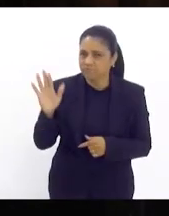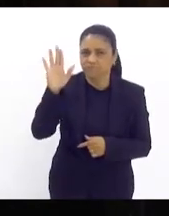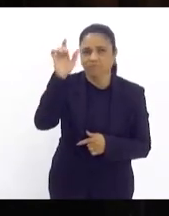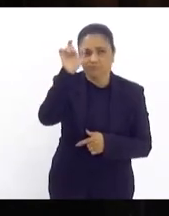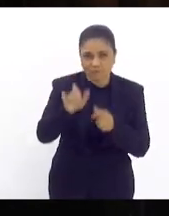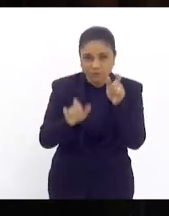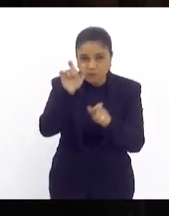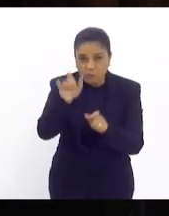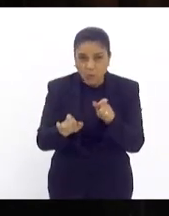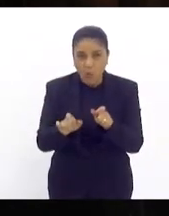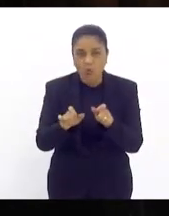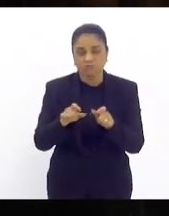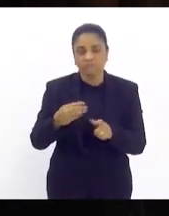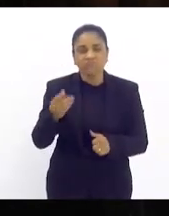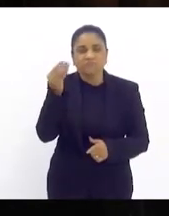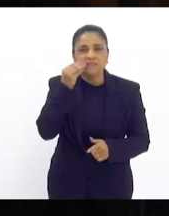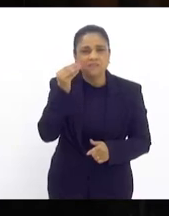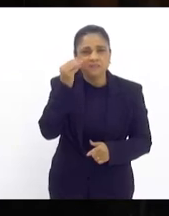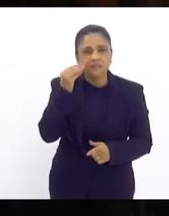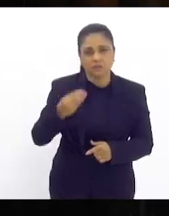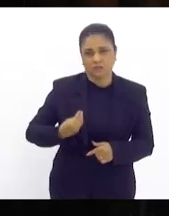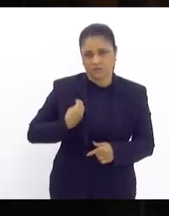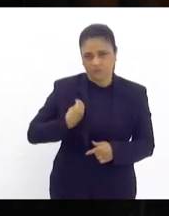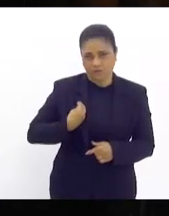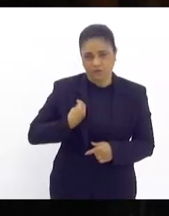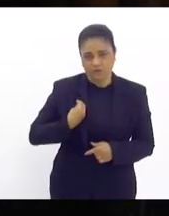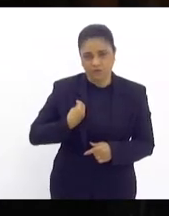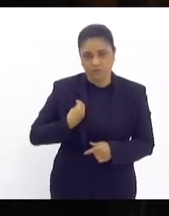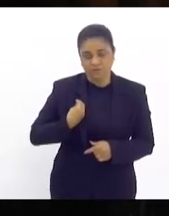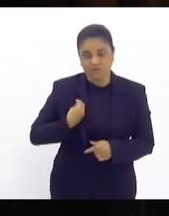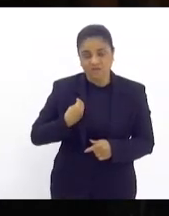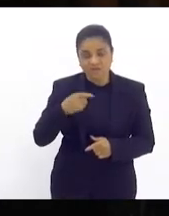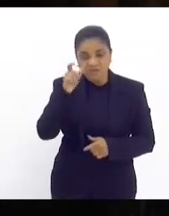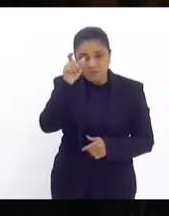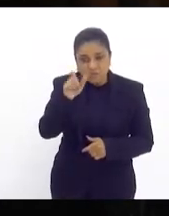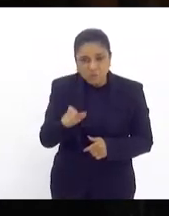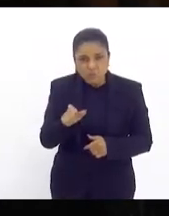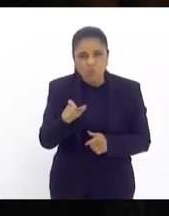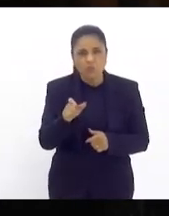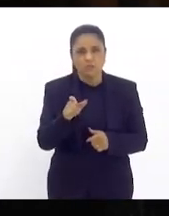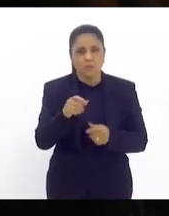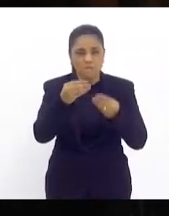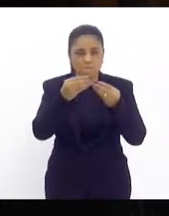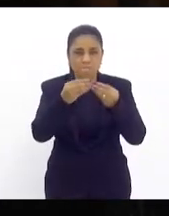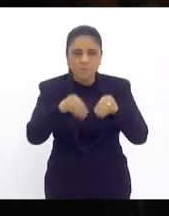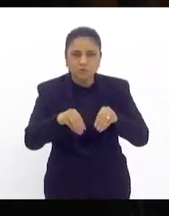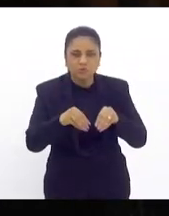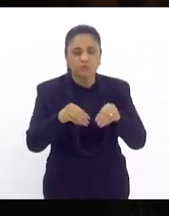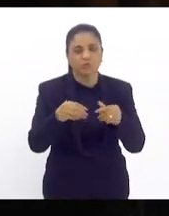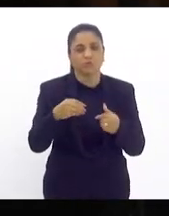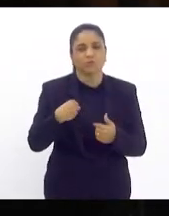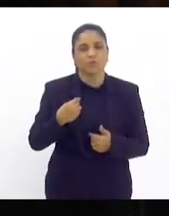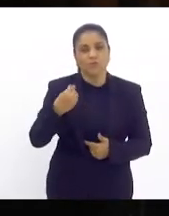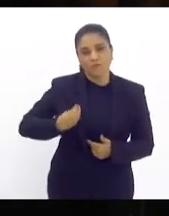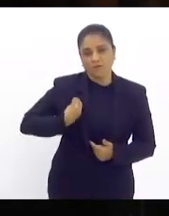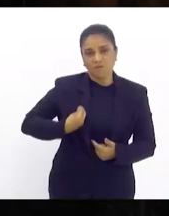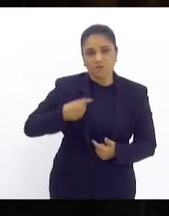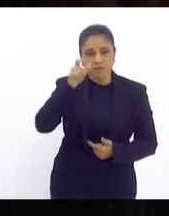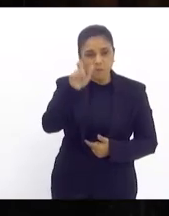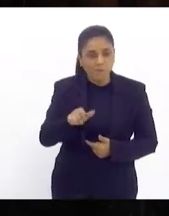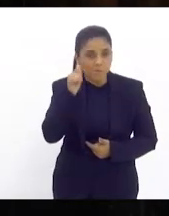Periferia tentando sobreviver aqueles que negociam a vida das mulheres aqueles que negociam a vida da população